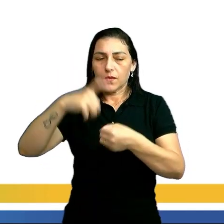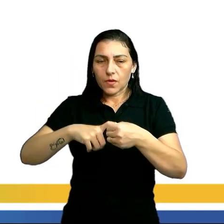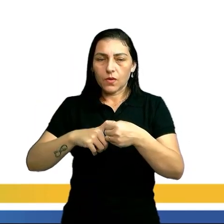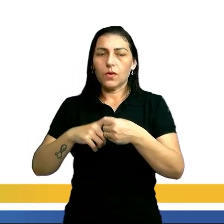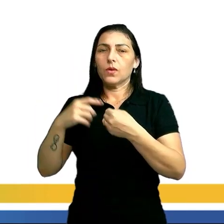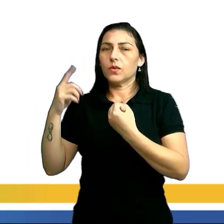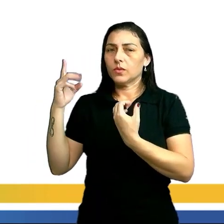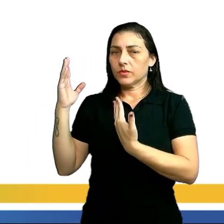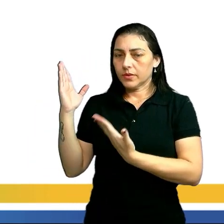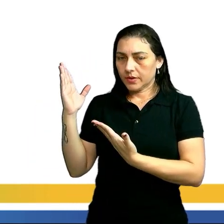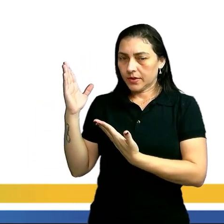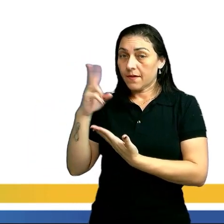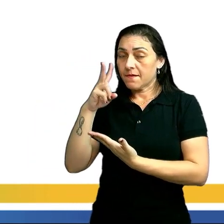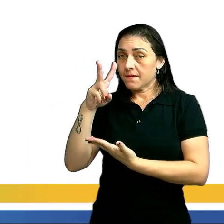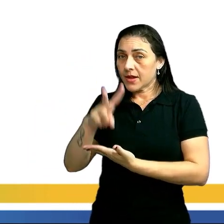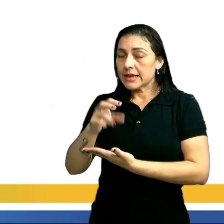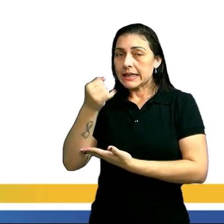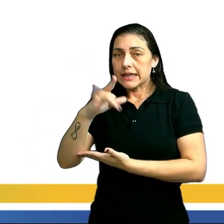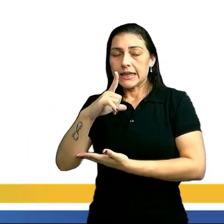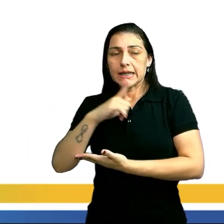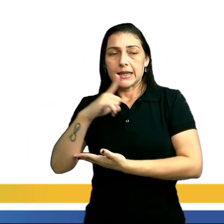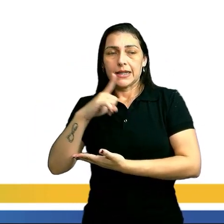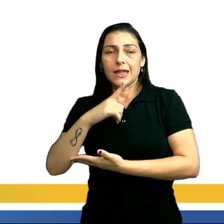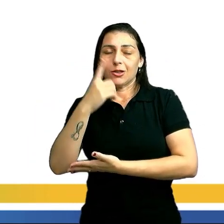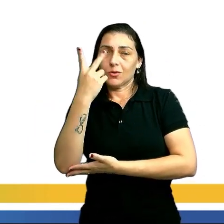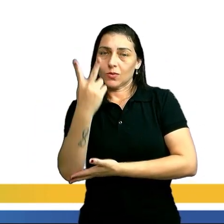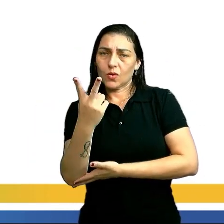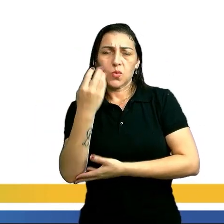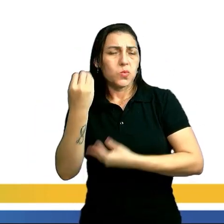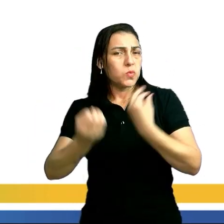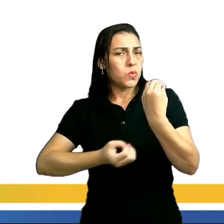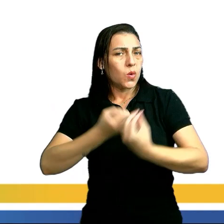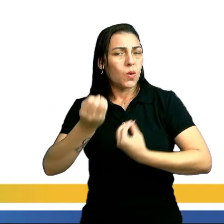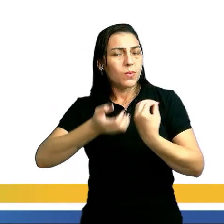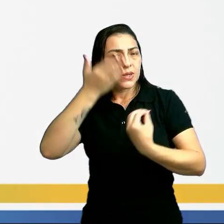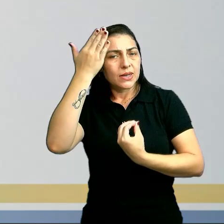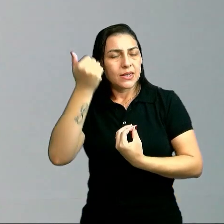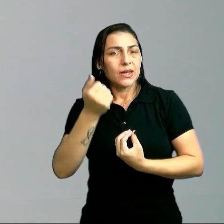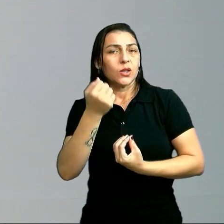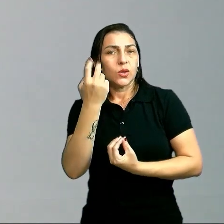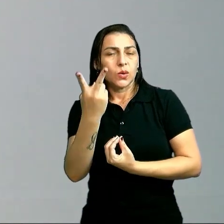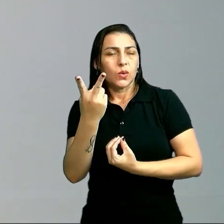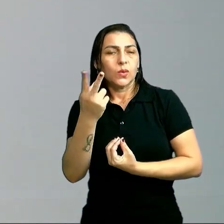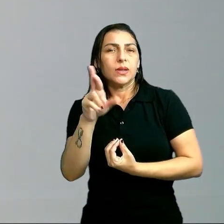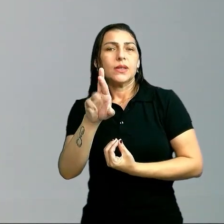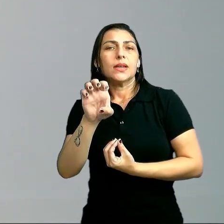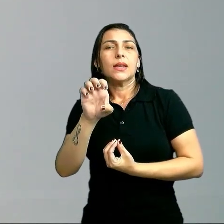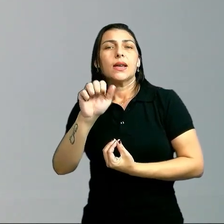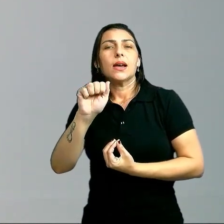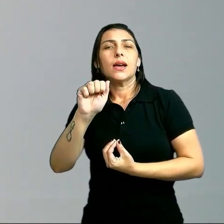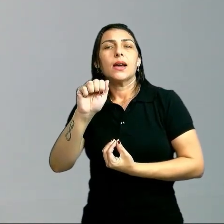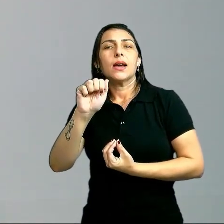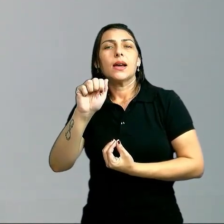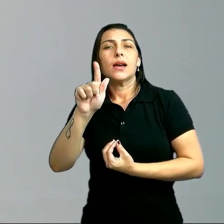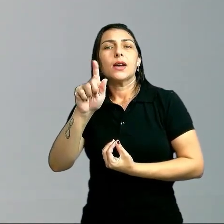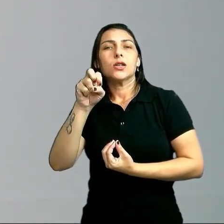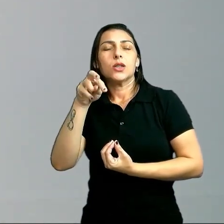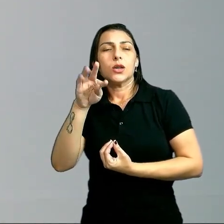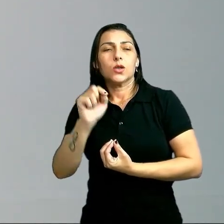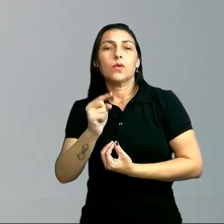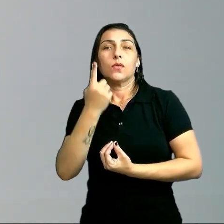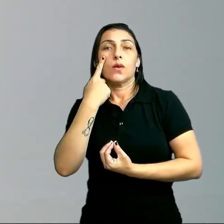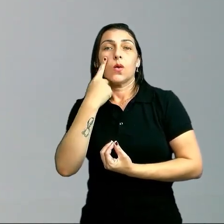reação. Veja se vocês têm 2 reagentes. Como é que eu sei se tem 2 reagentes? Vocês, na reação química, vai ver